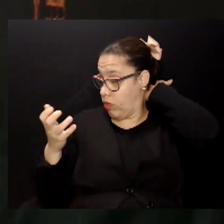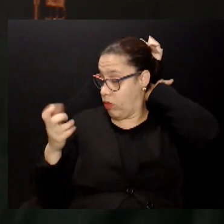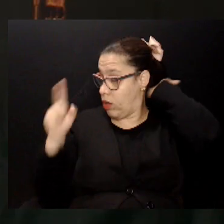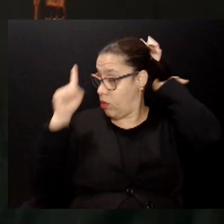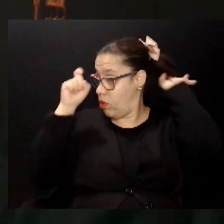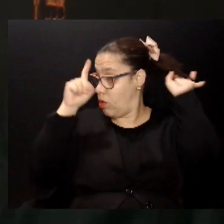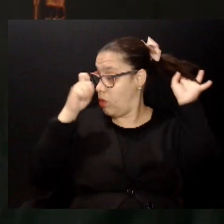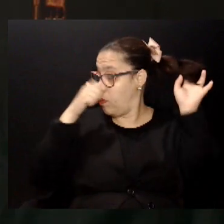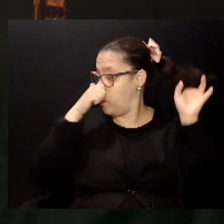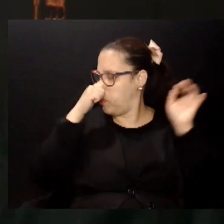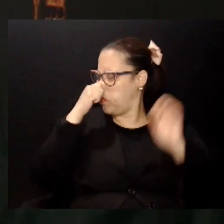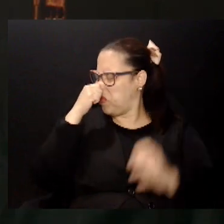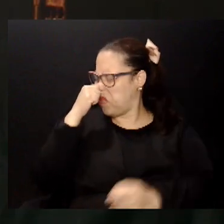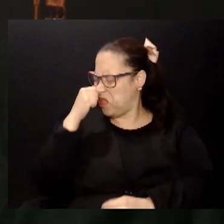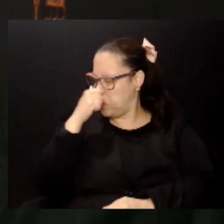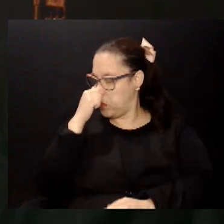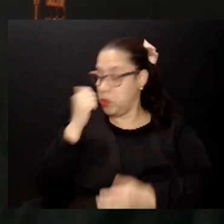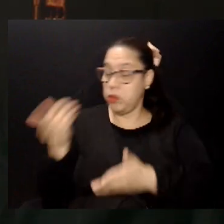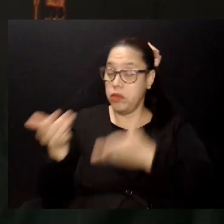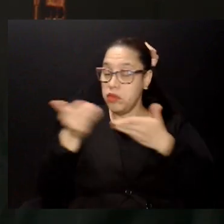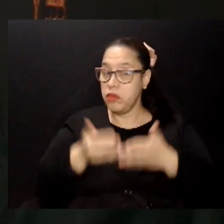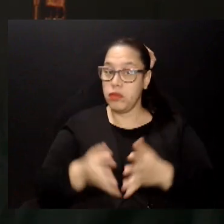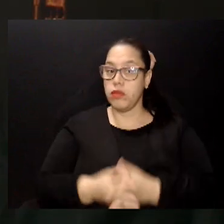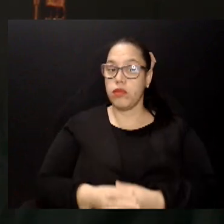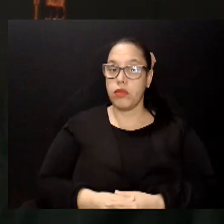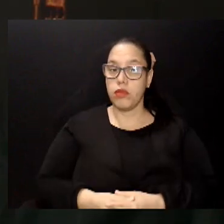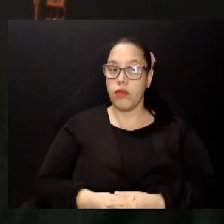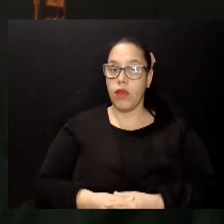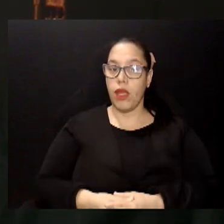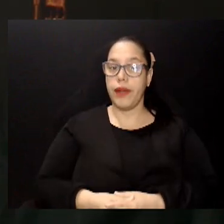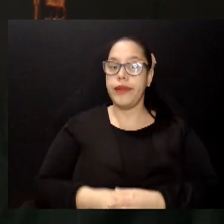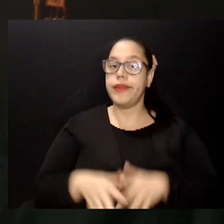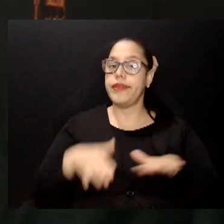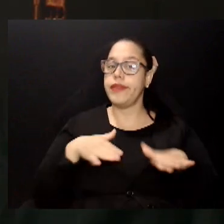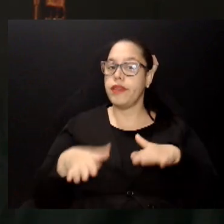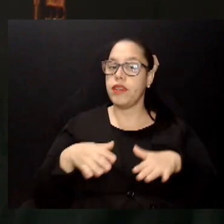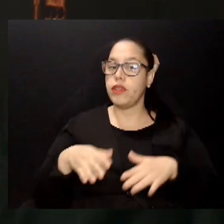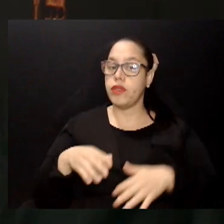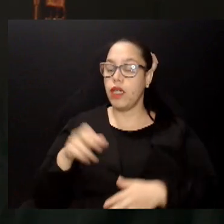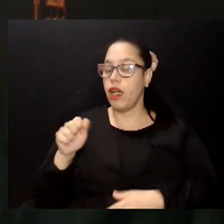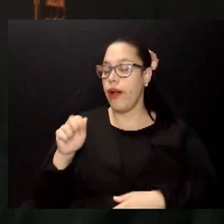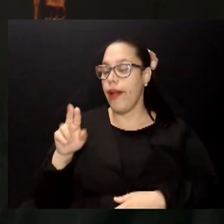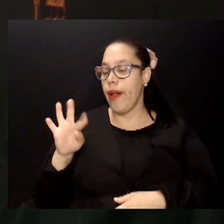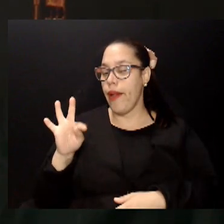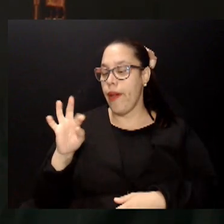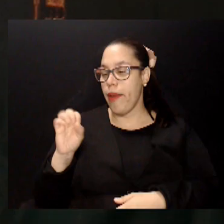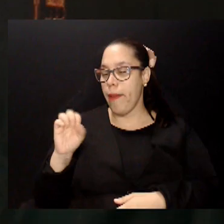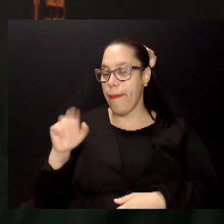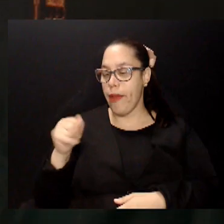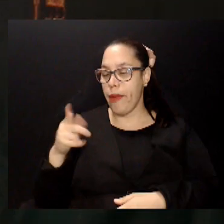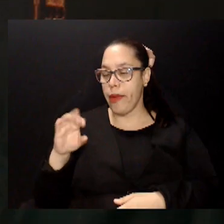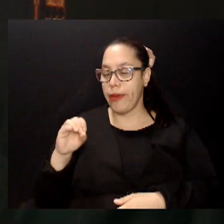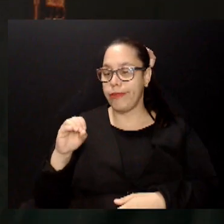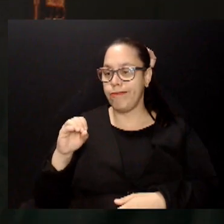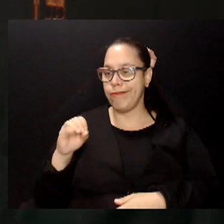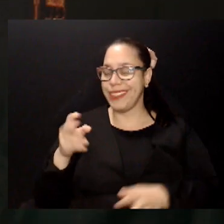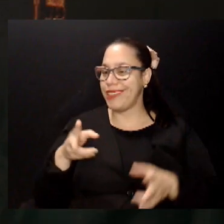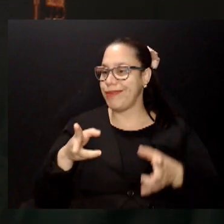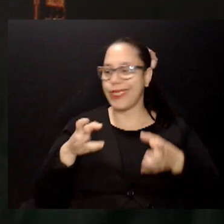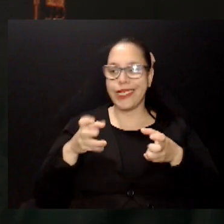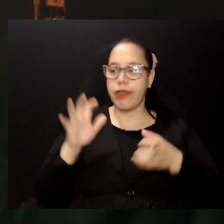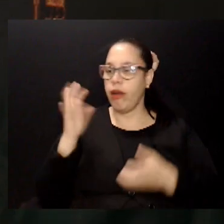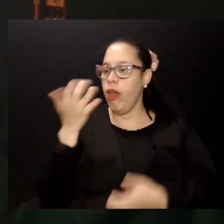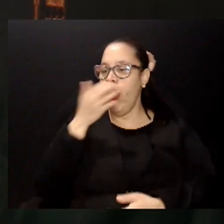vocês trouxeram para a gente que, de repente, esse movimento da autoanulação, ele é inconsciente. E aí vira um